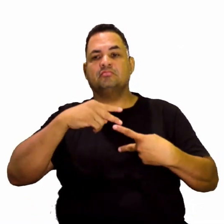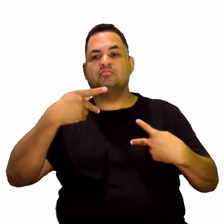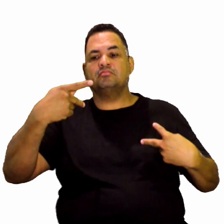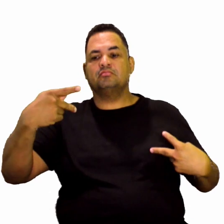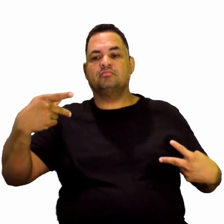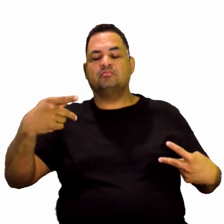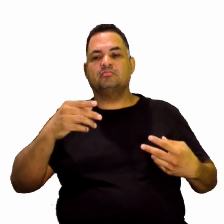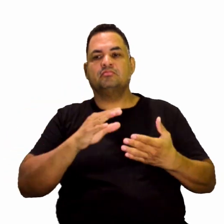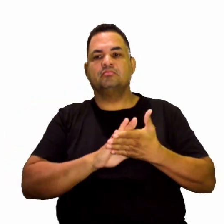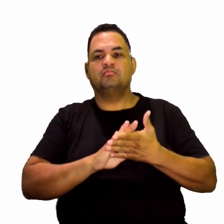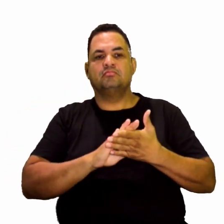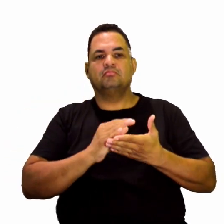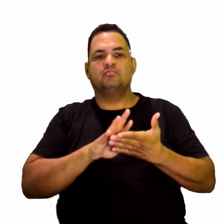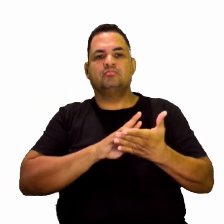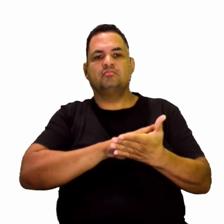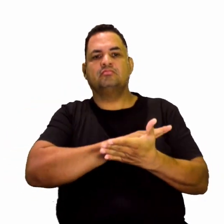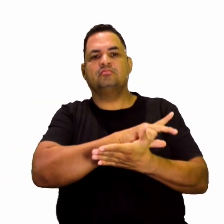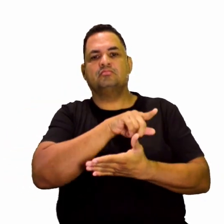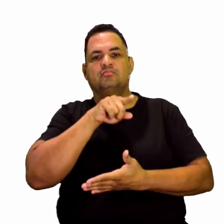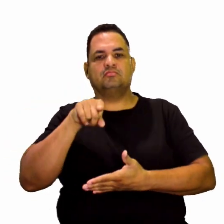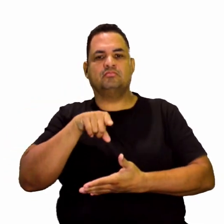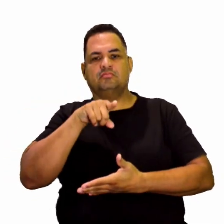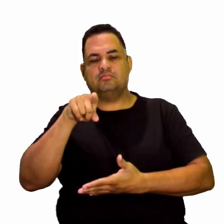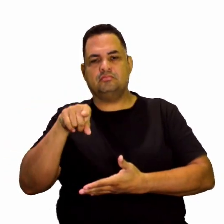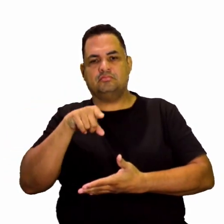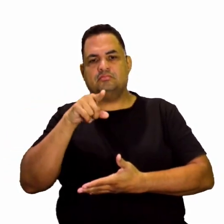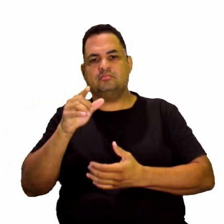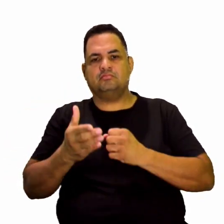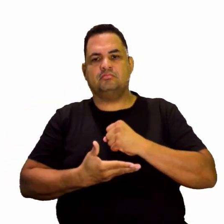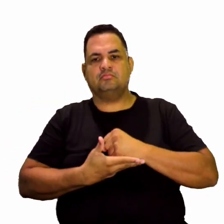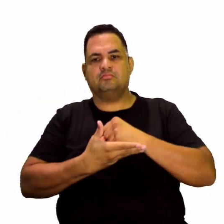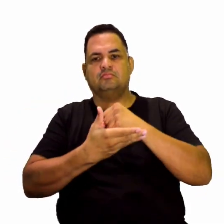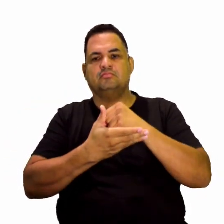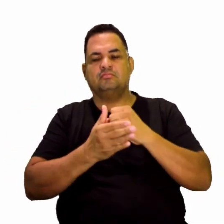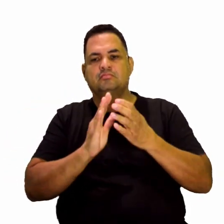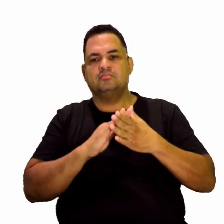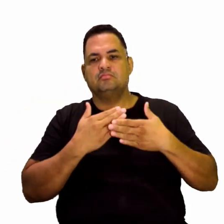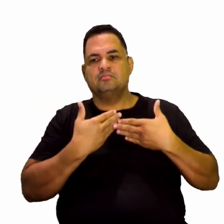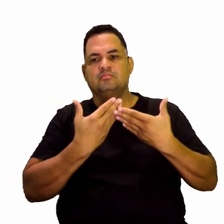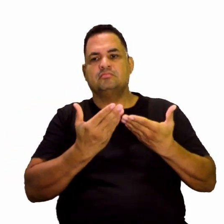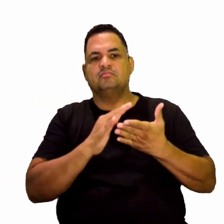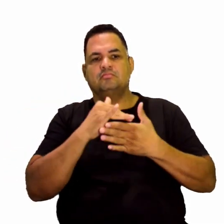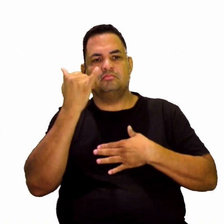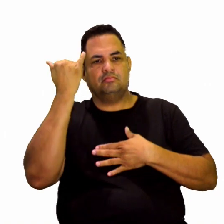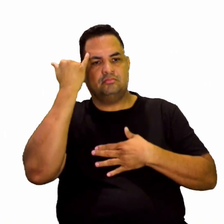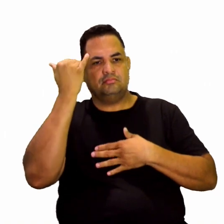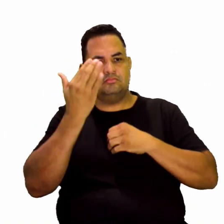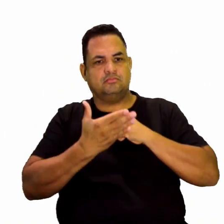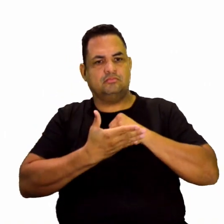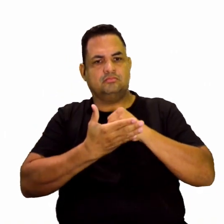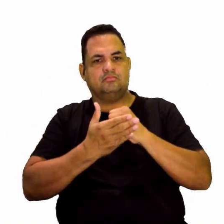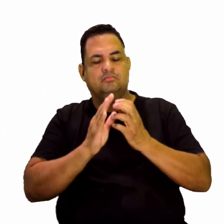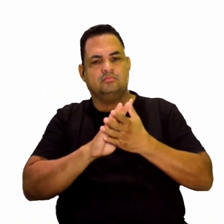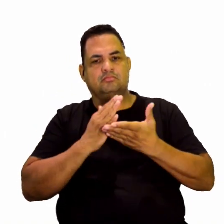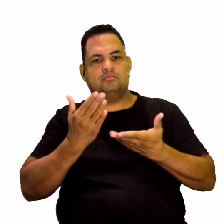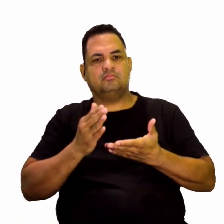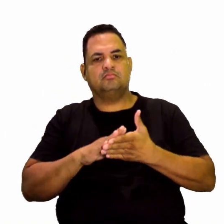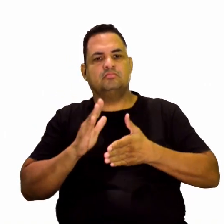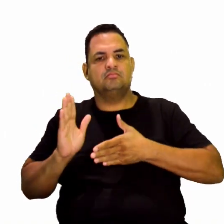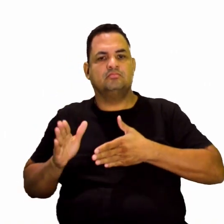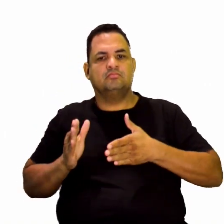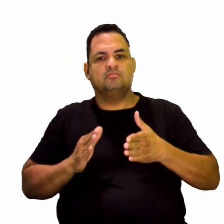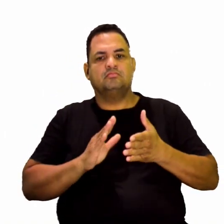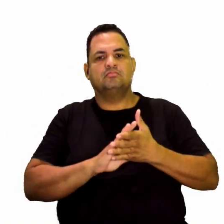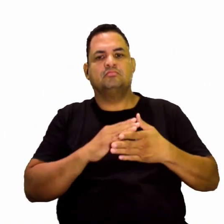que consiste de inúmeras sequências de bases que oferecem informações básicas